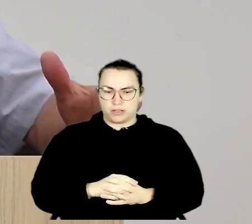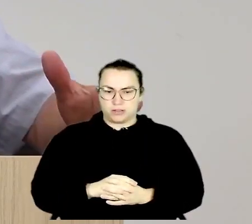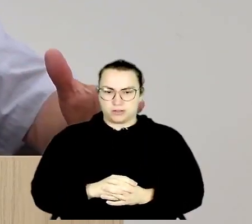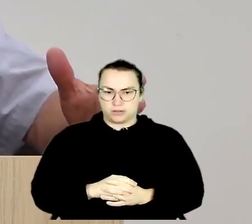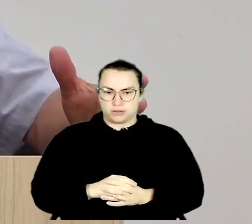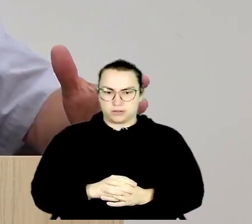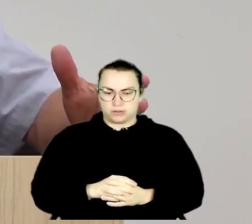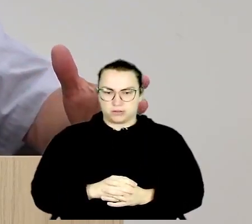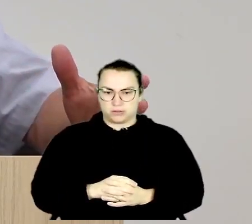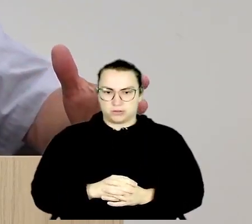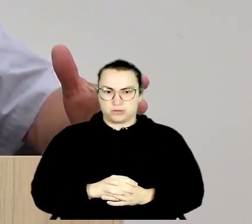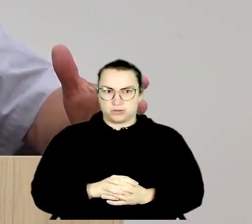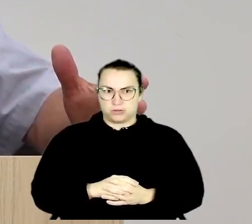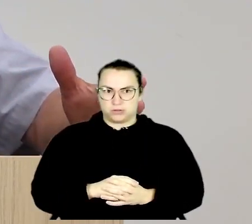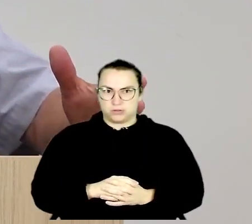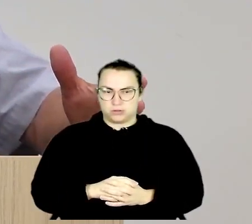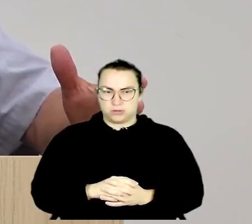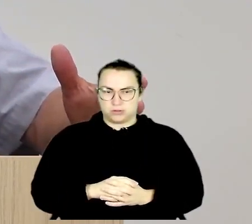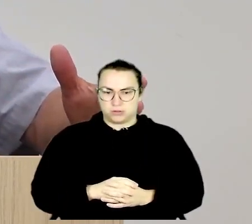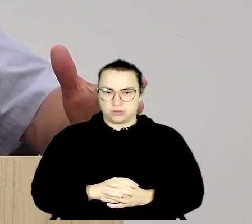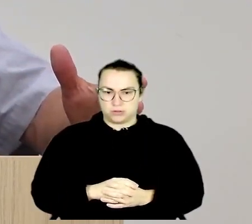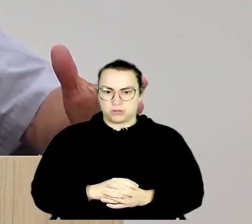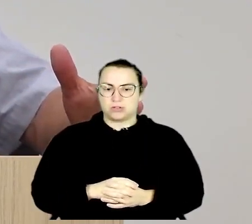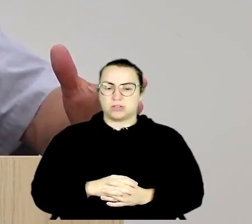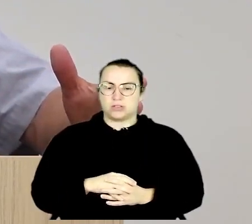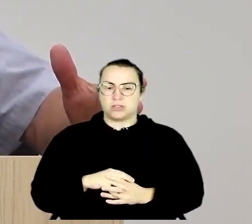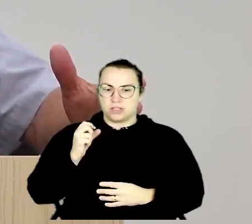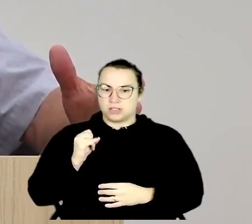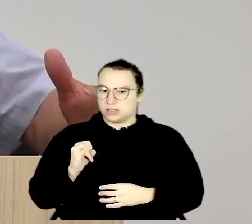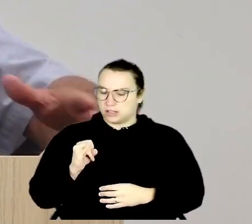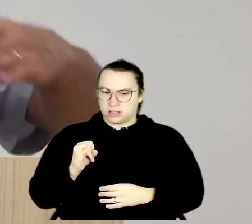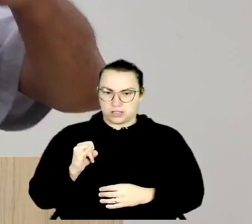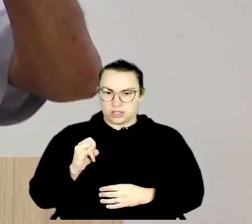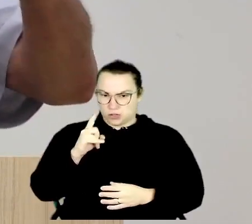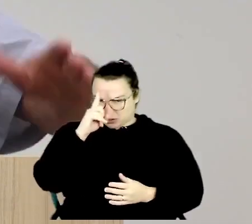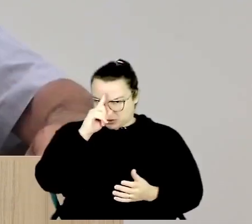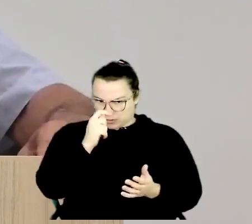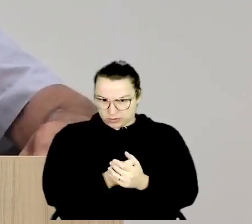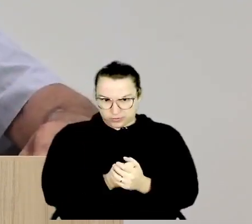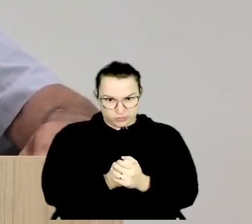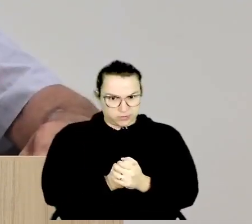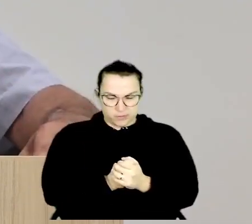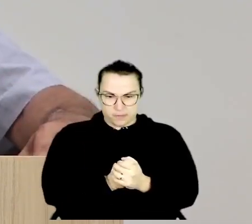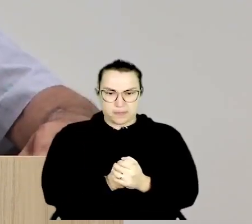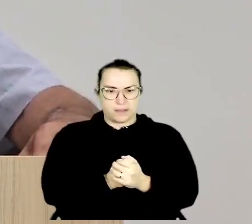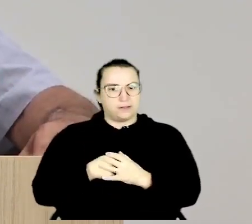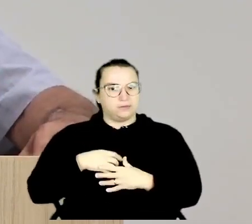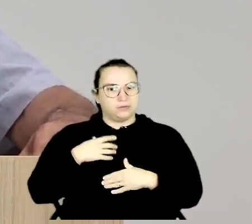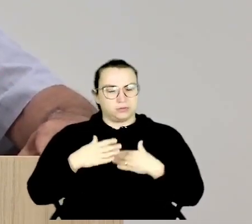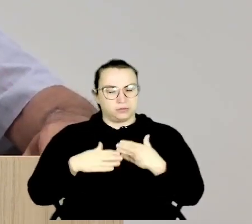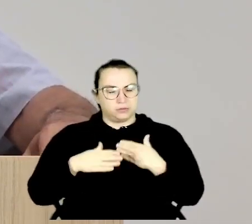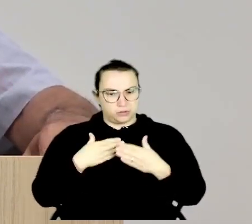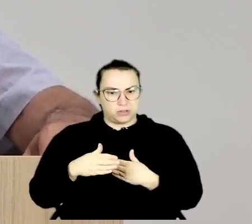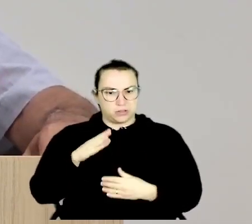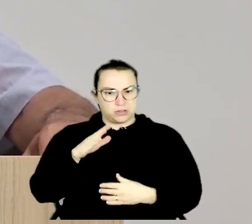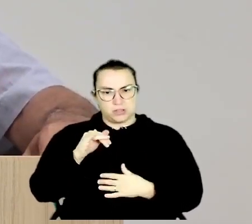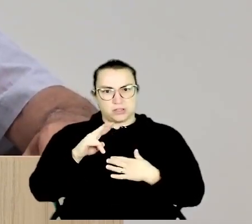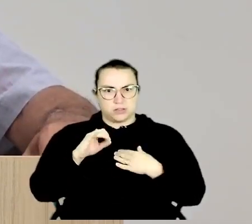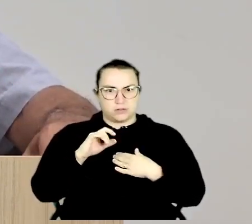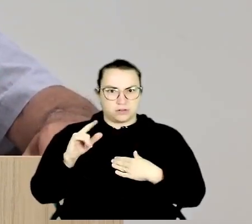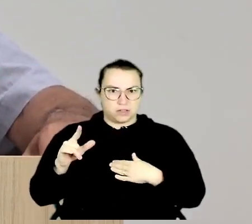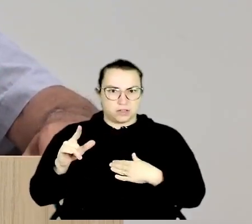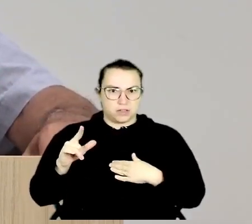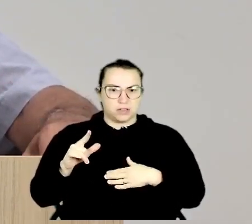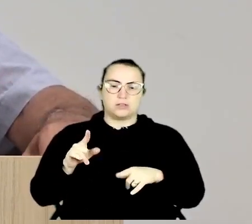Então, eu vejo assim, se não foi tomada nenhuma decisão, que além do processo civil, existe o